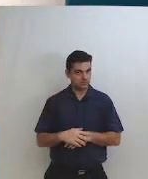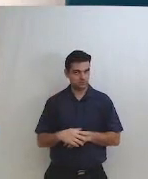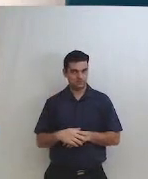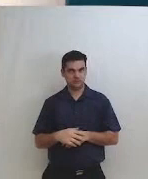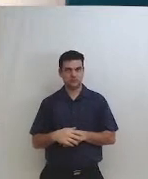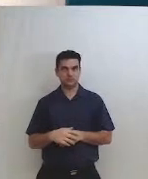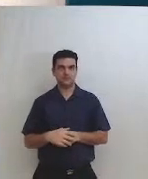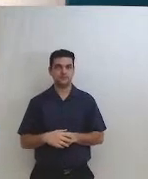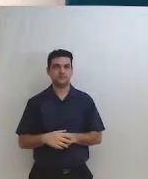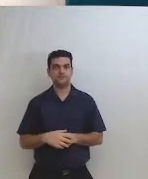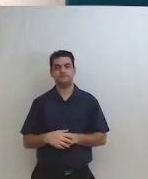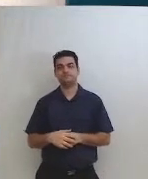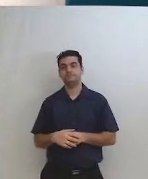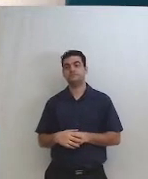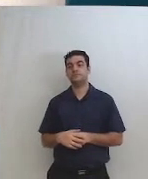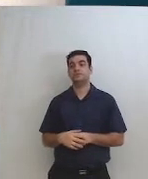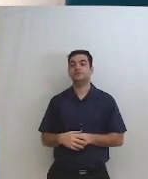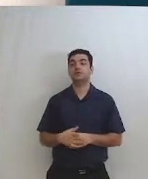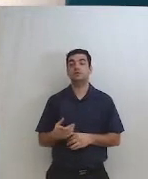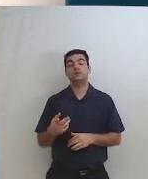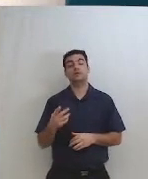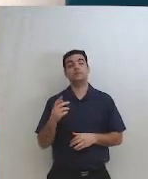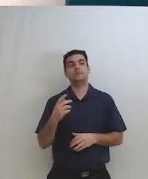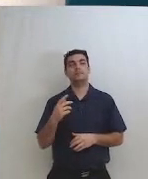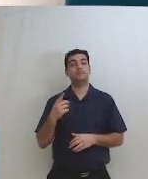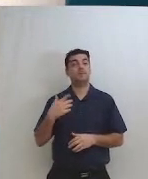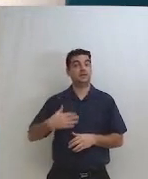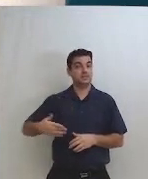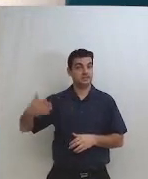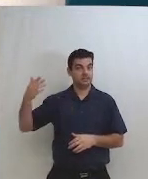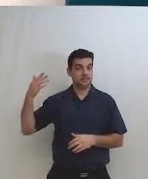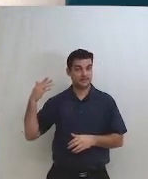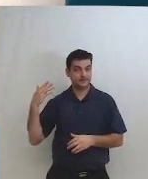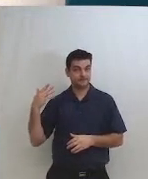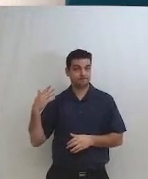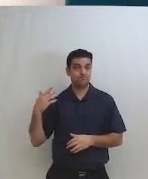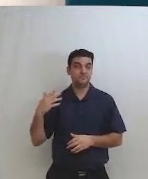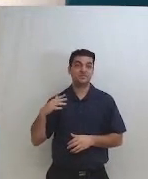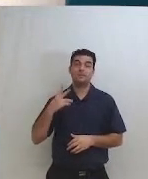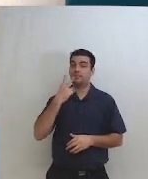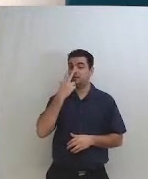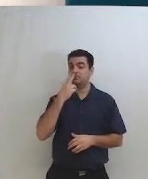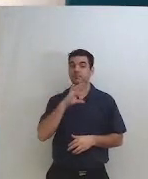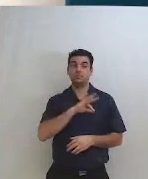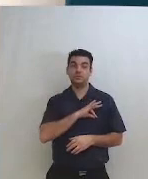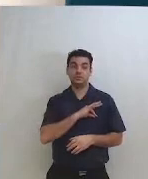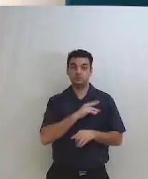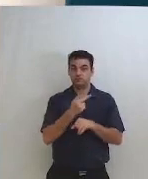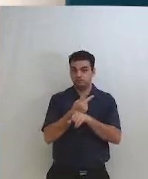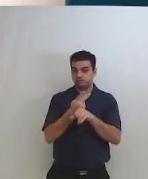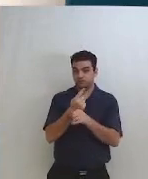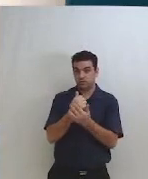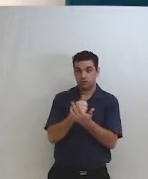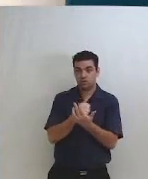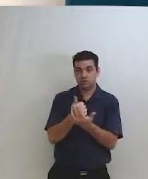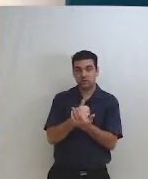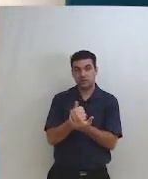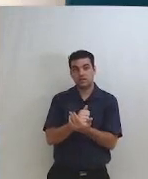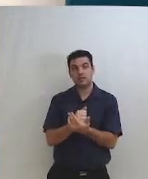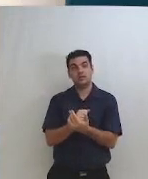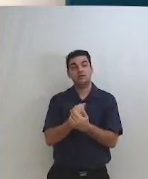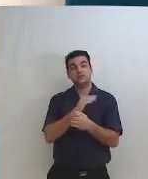O fato de ter havido uma operação controlada com infiltração de